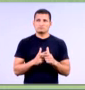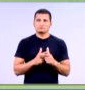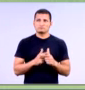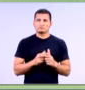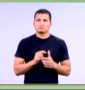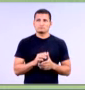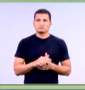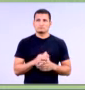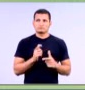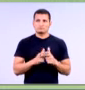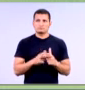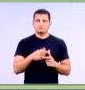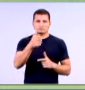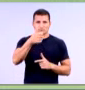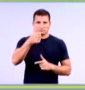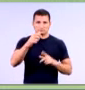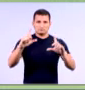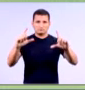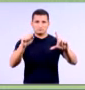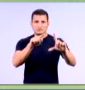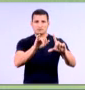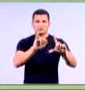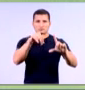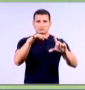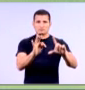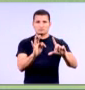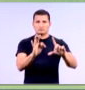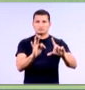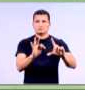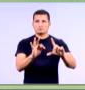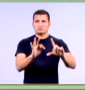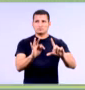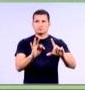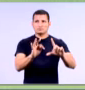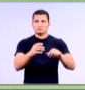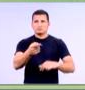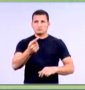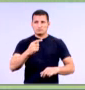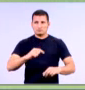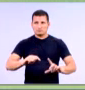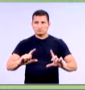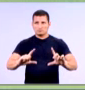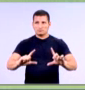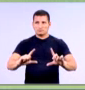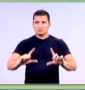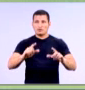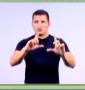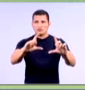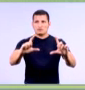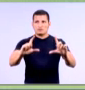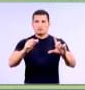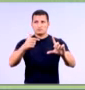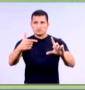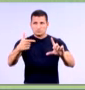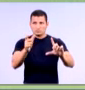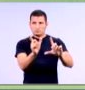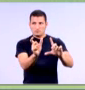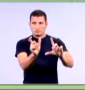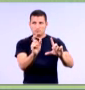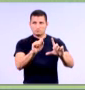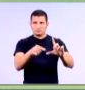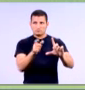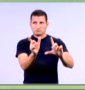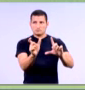Porque o primeiro parâmetro é inteiro, O segundo parâmetro é double. Já aqui